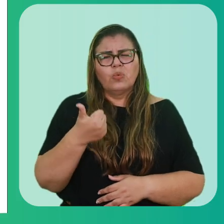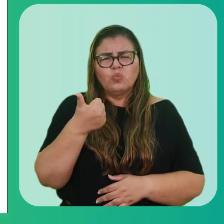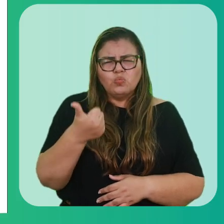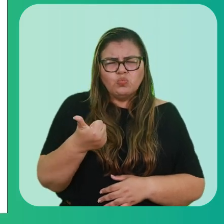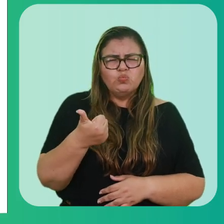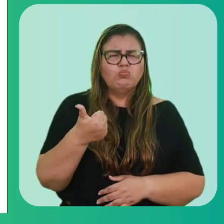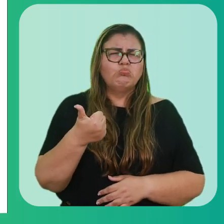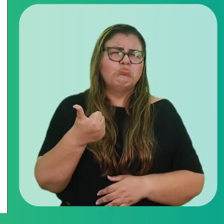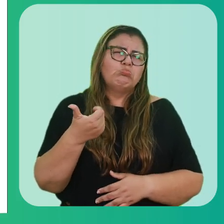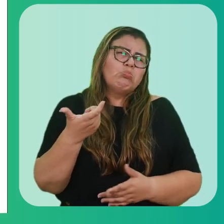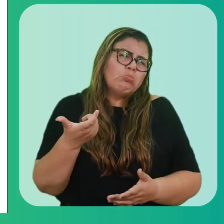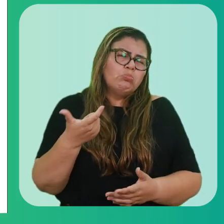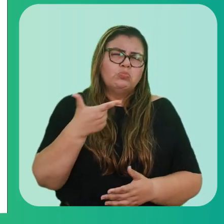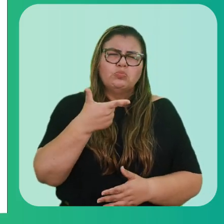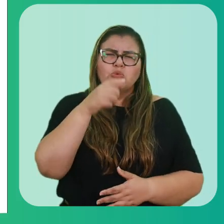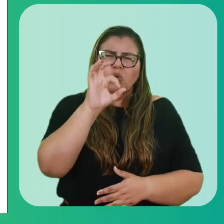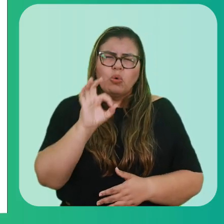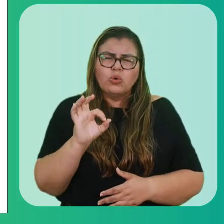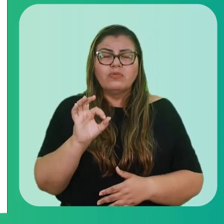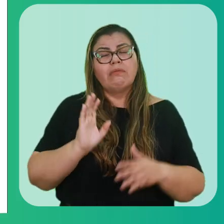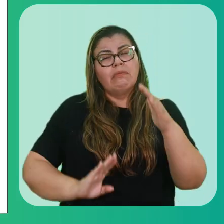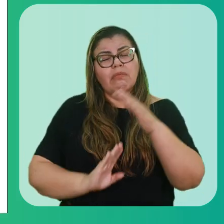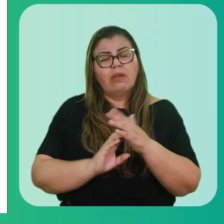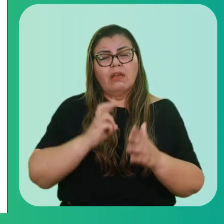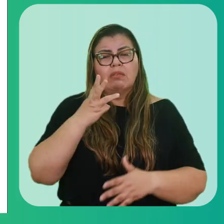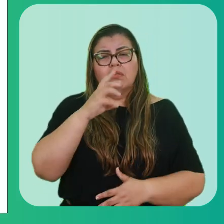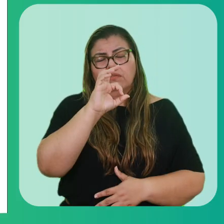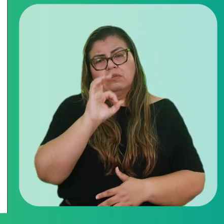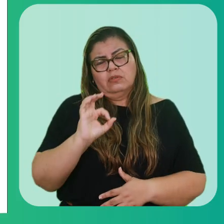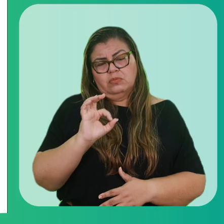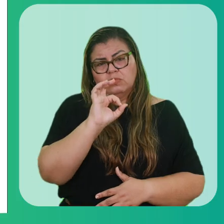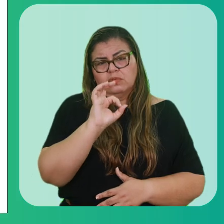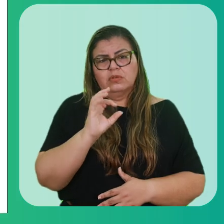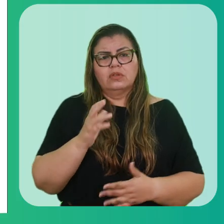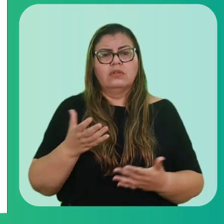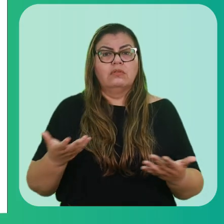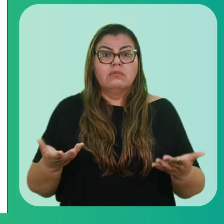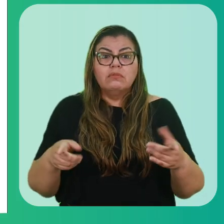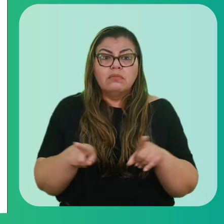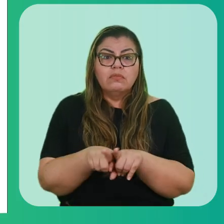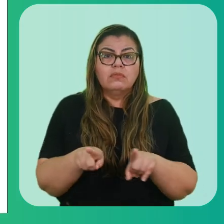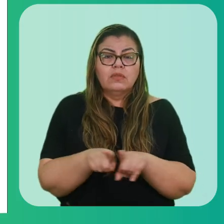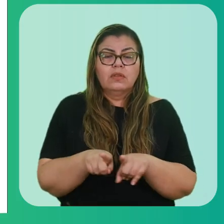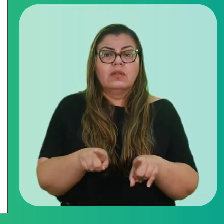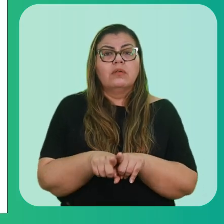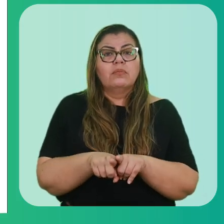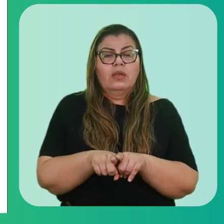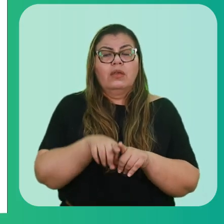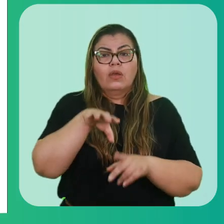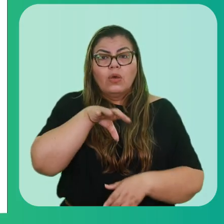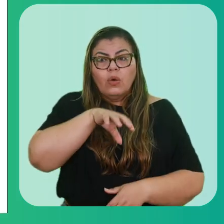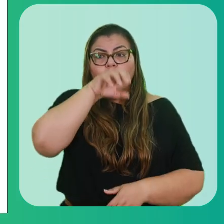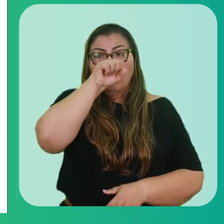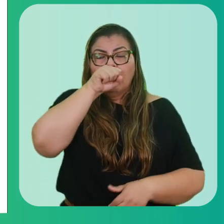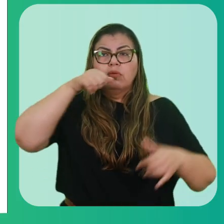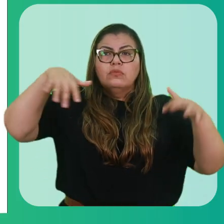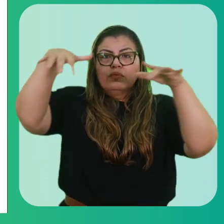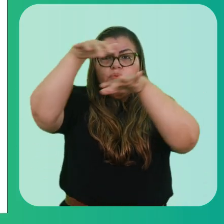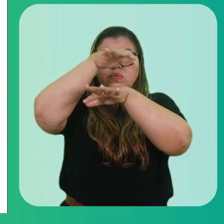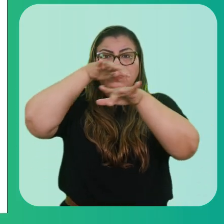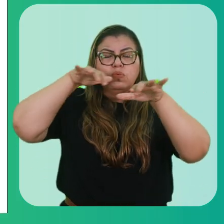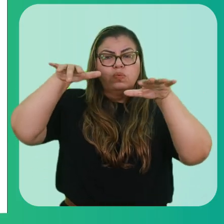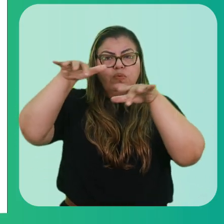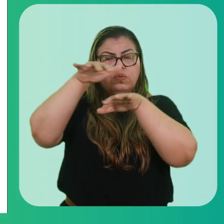sabe até uns 3%, mas não é grande coisa não, tá? Outra coisa que a gente vai admitir é que o atmosférico